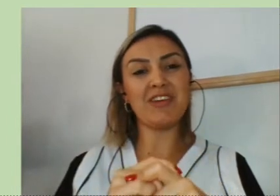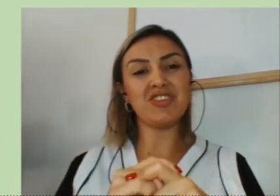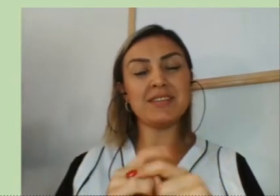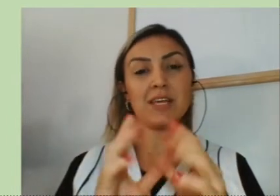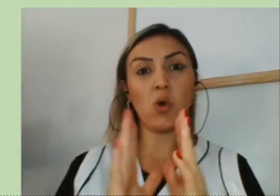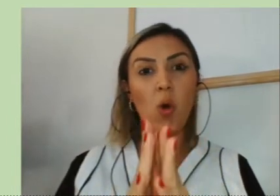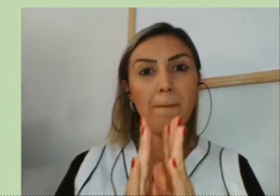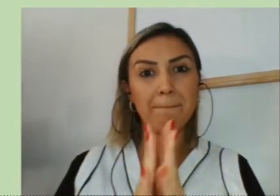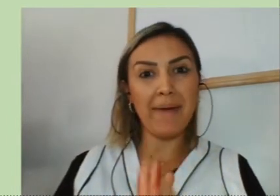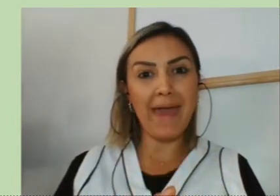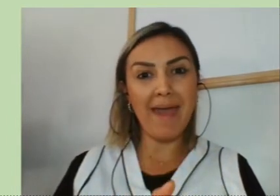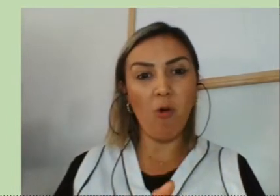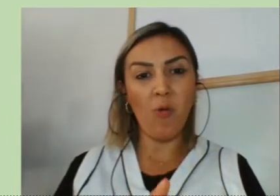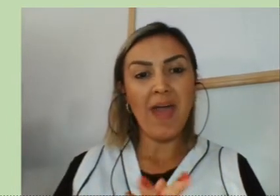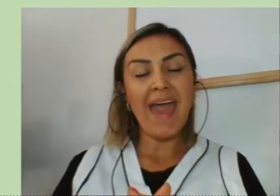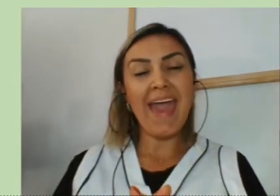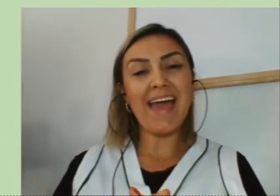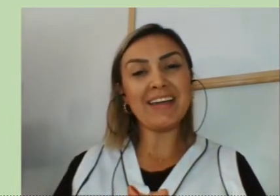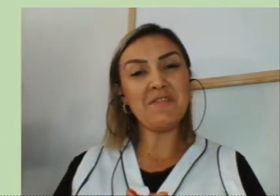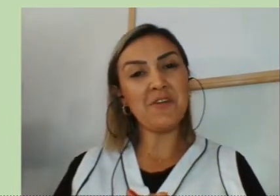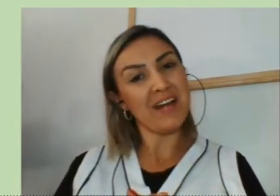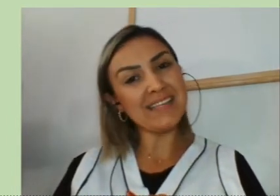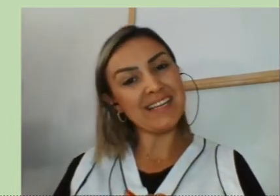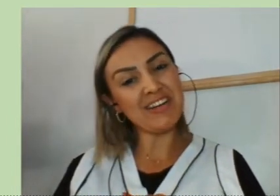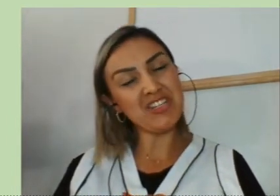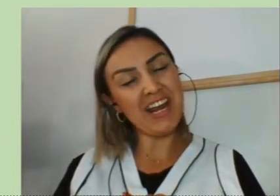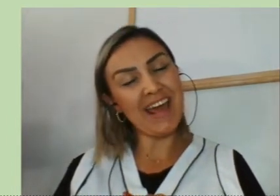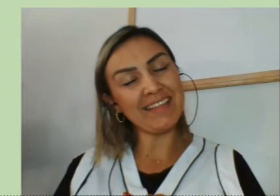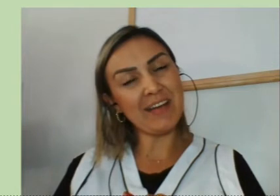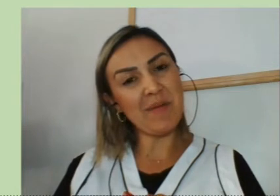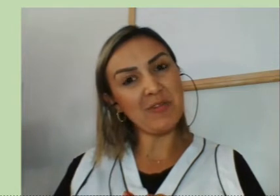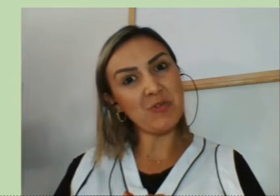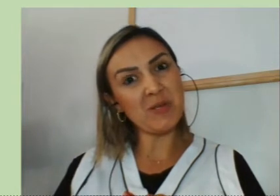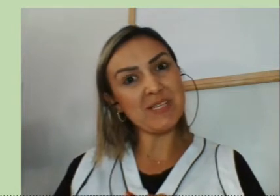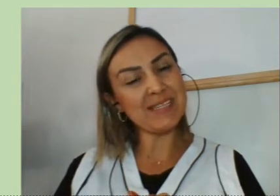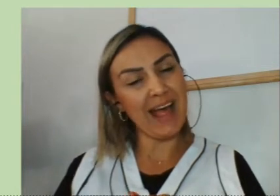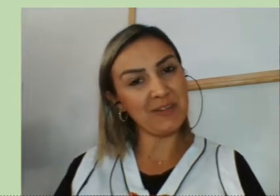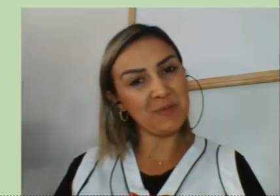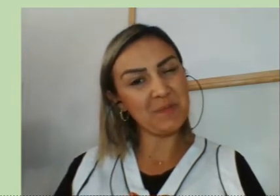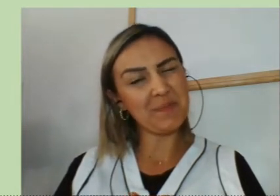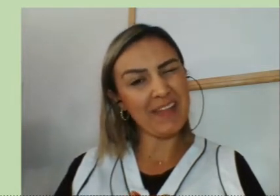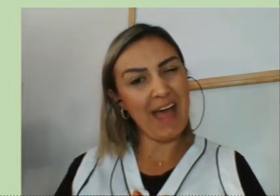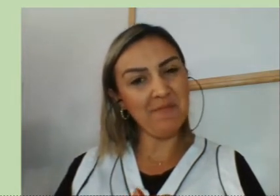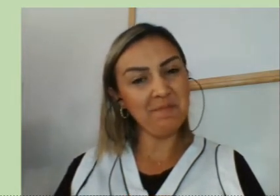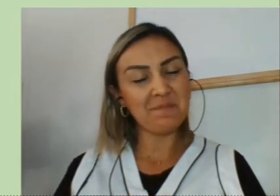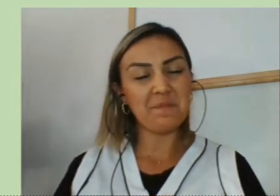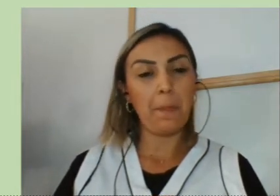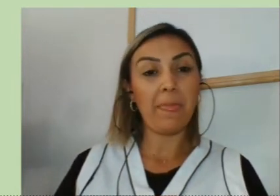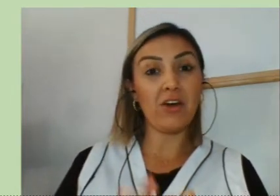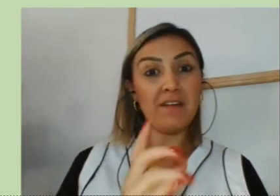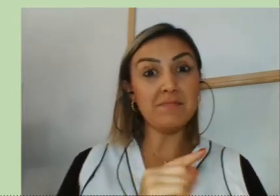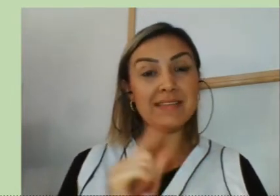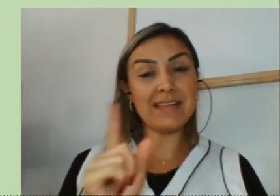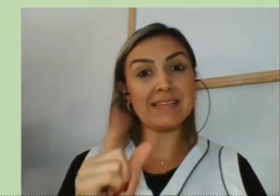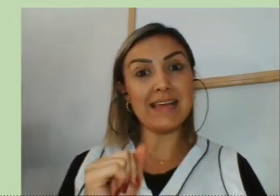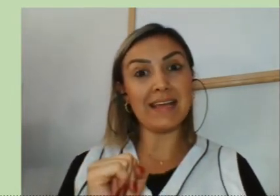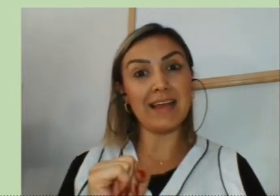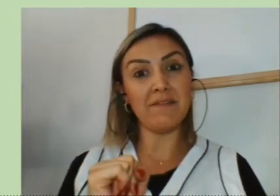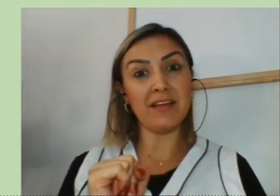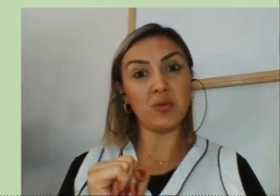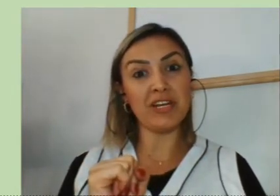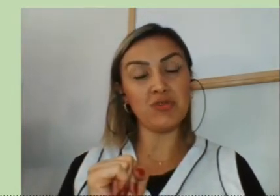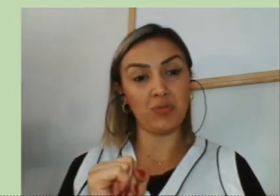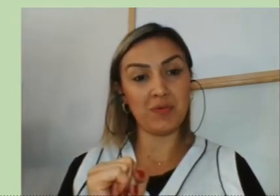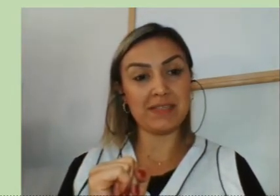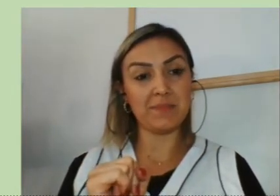Acertou quem disse Copel. É ela que fornece energia elétrica para o nosso estado, tá? Agora vamos analisar